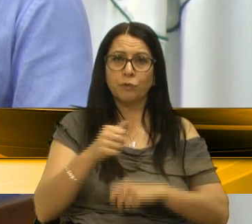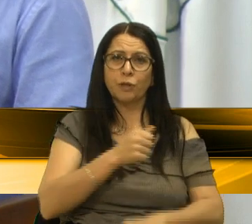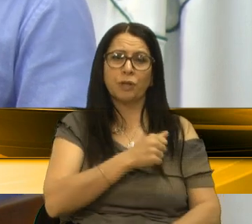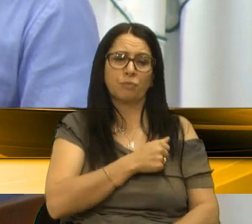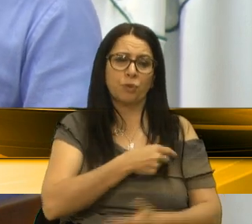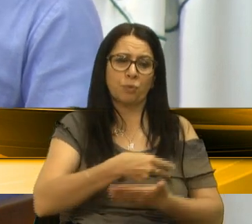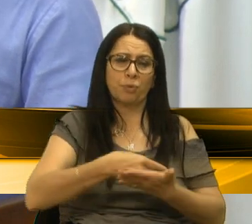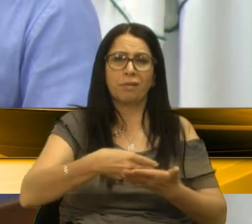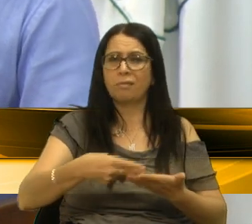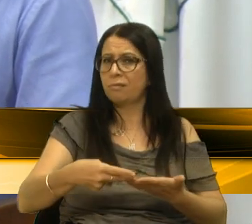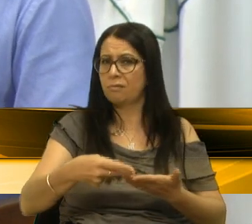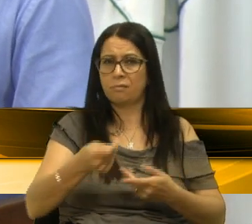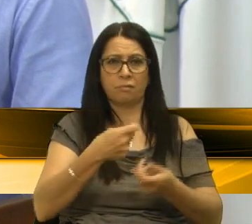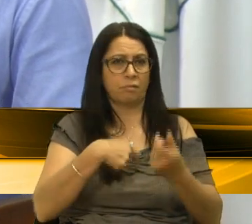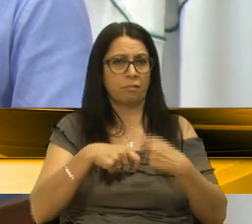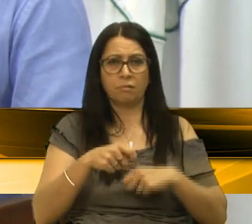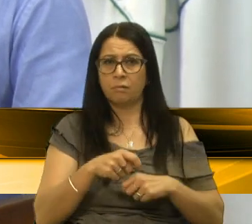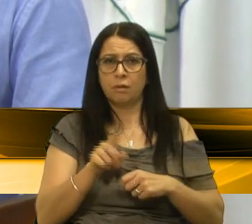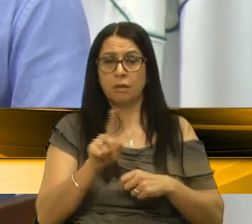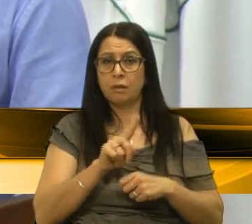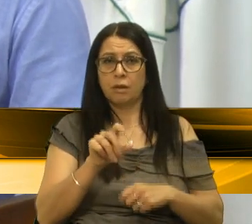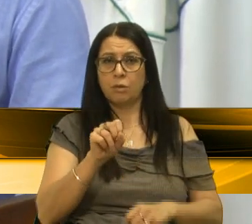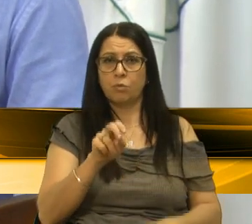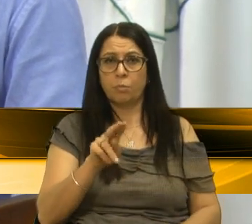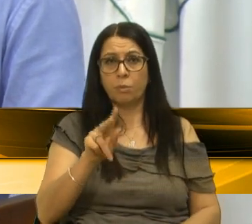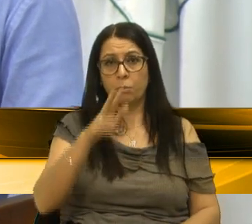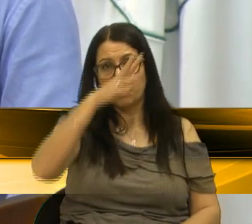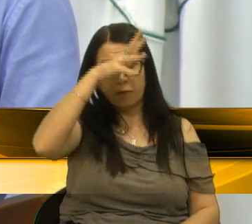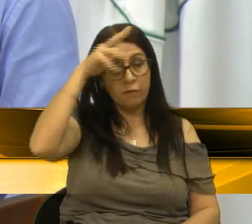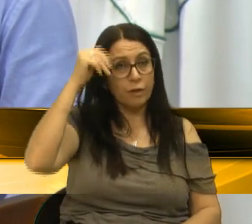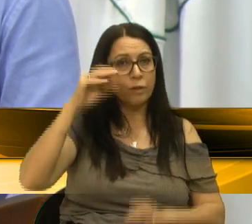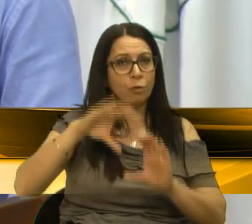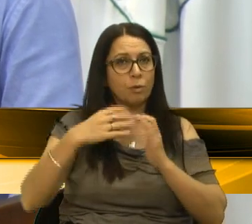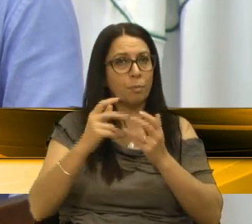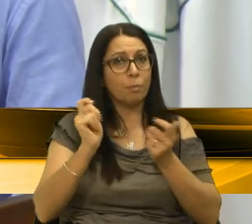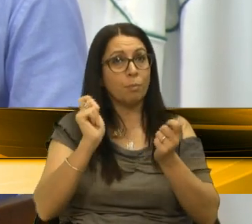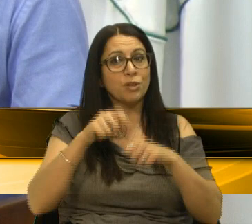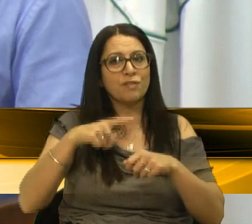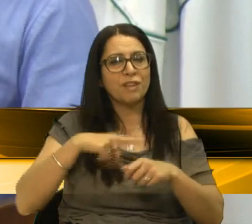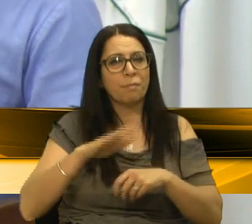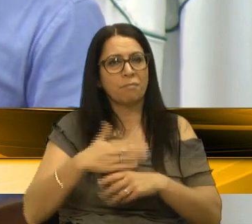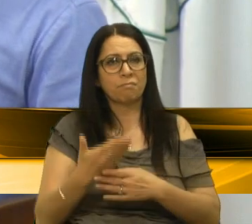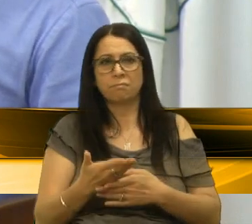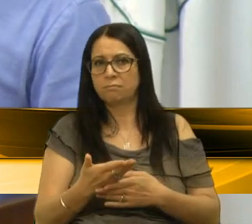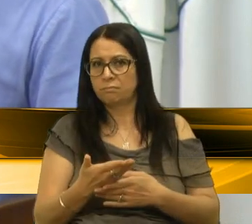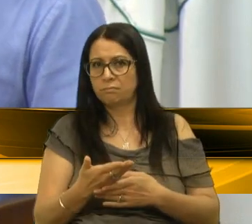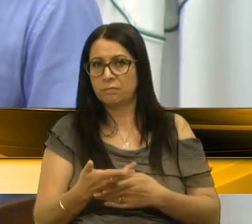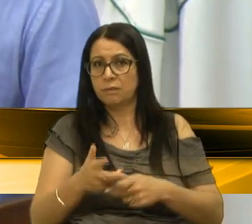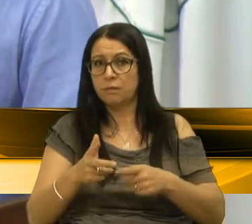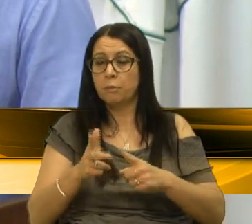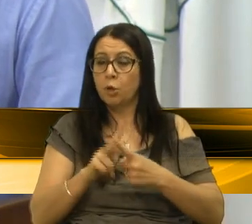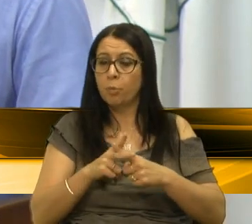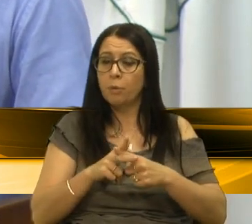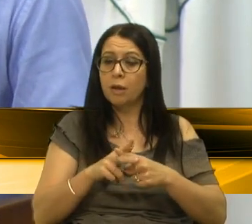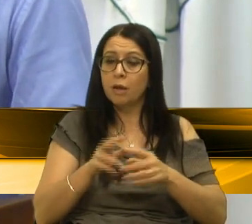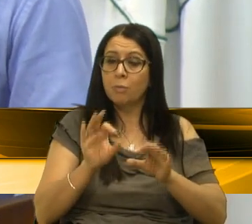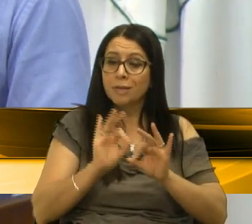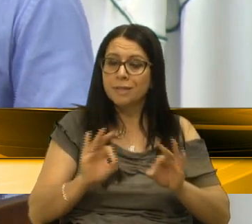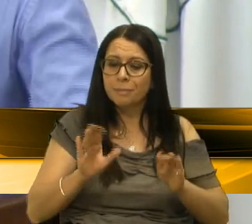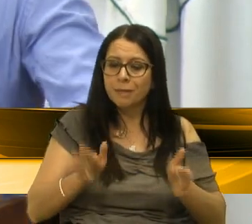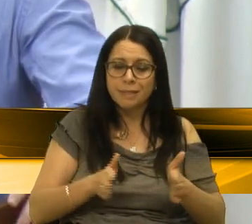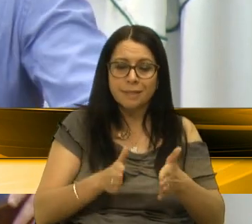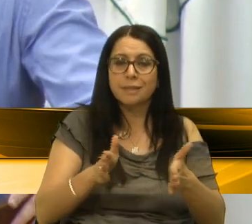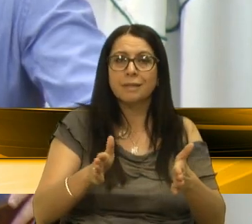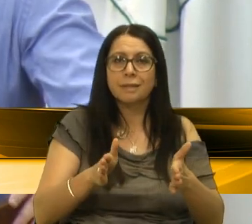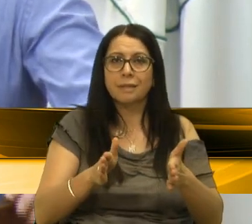essa administração. Nem subprefeitos das comunidades foi possível ter para arrumar uma simples estrada, para escoar